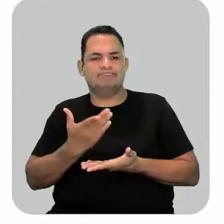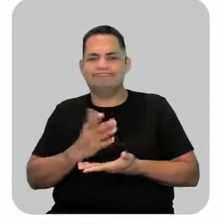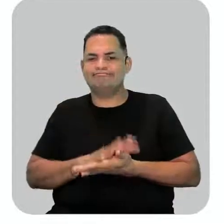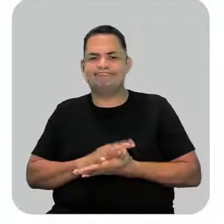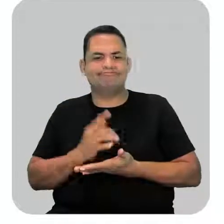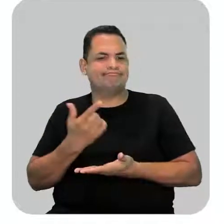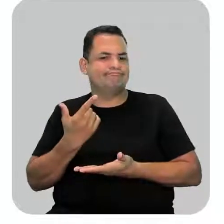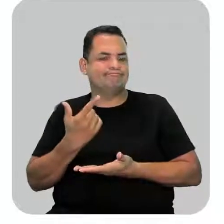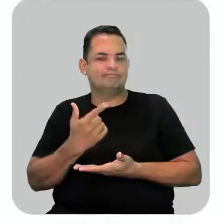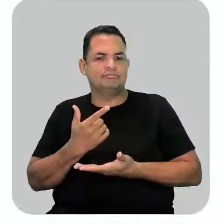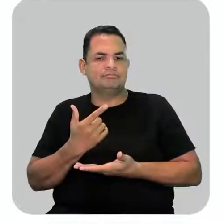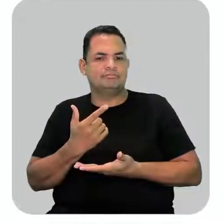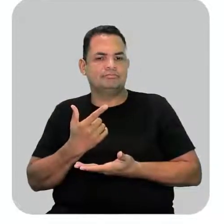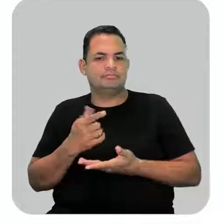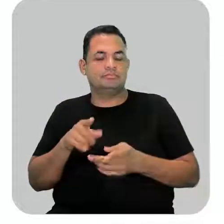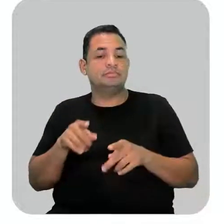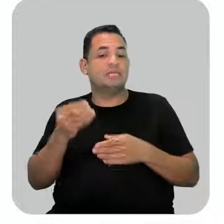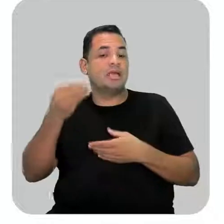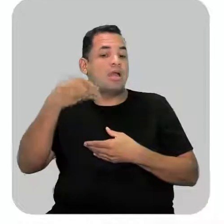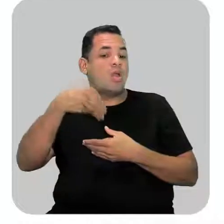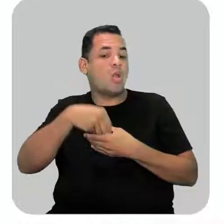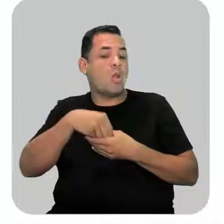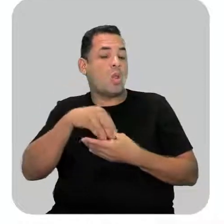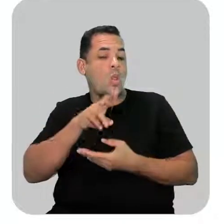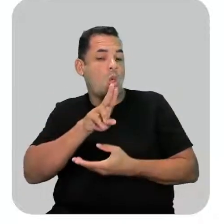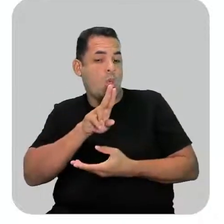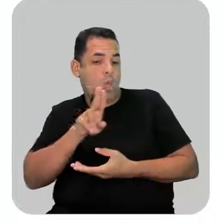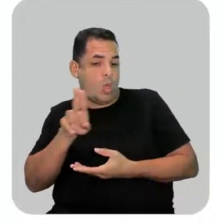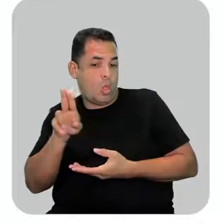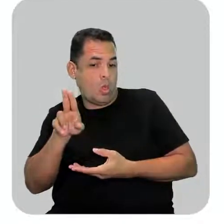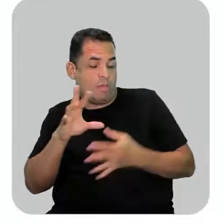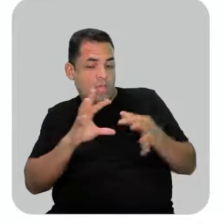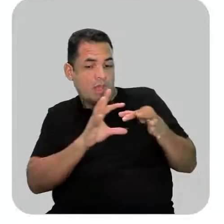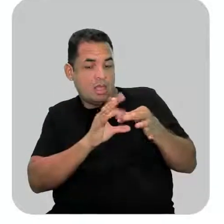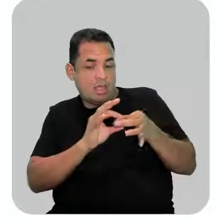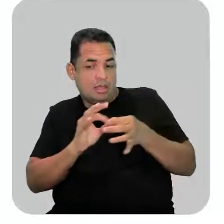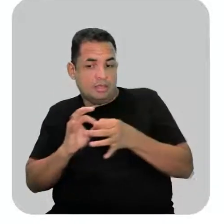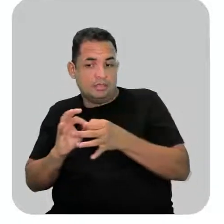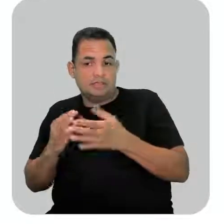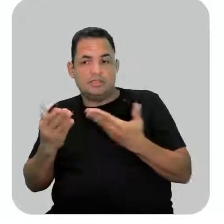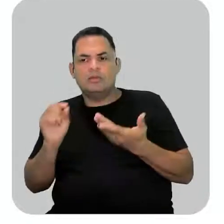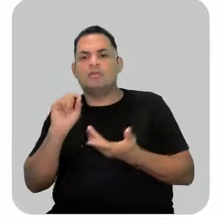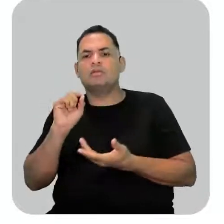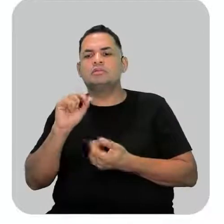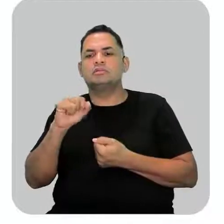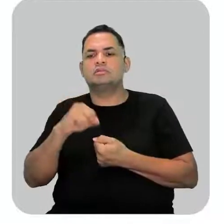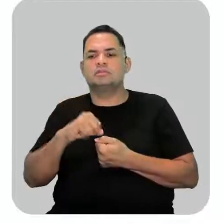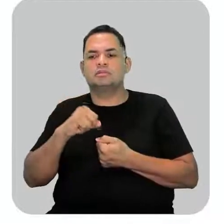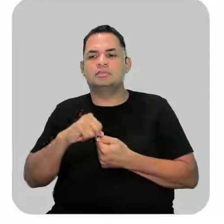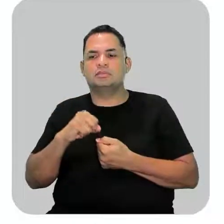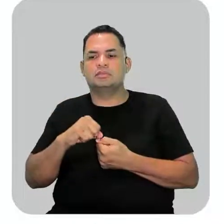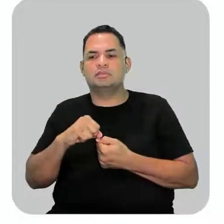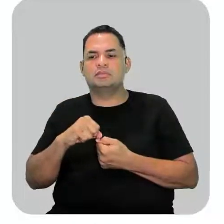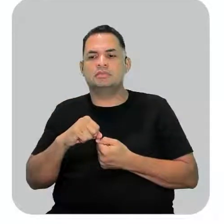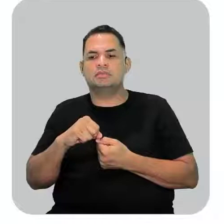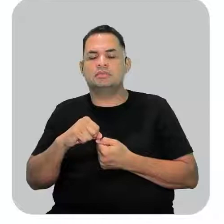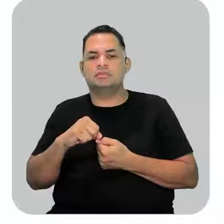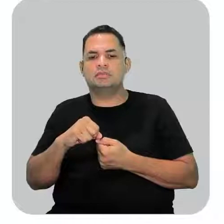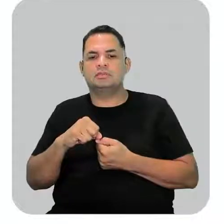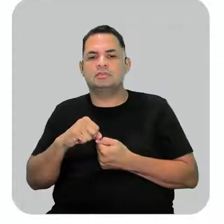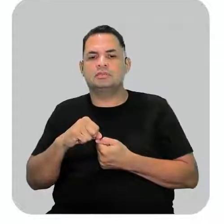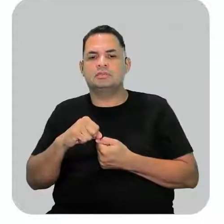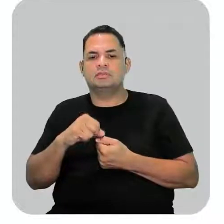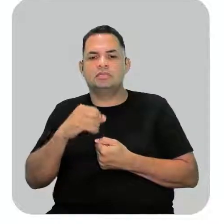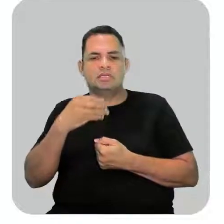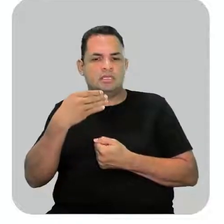dupla? O nome da ligação dupla vai dentro do nome da cadeia. Então, o que você vai fazer? Tem